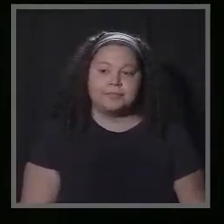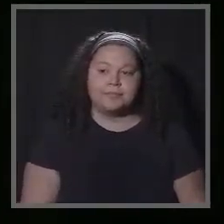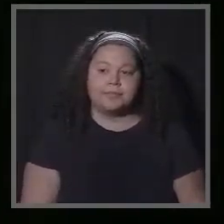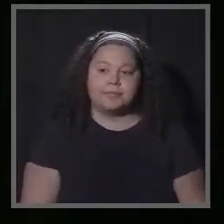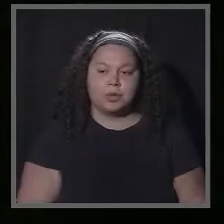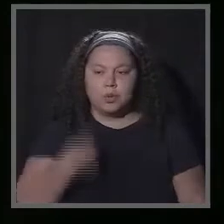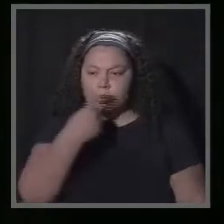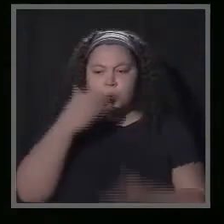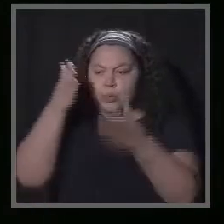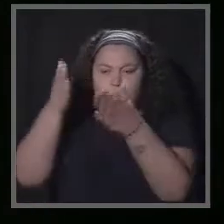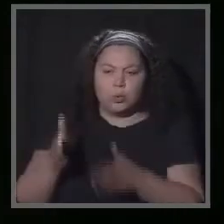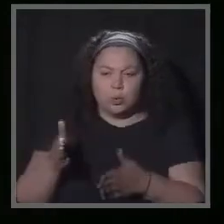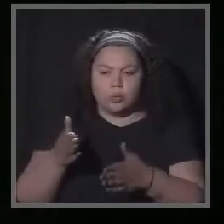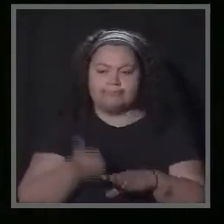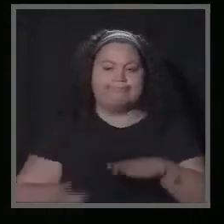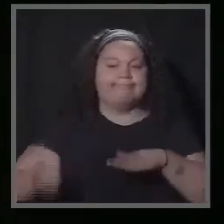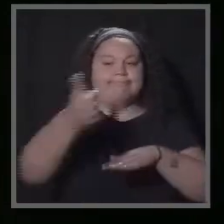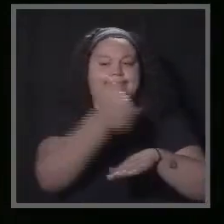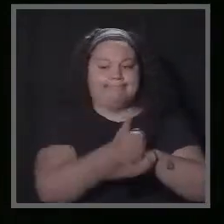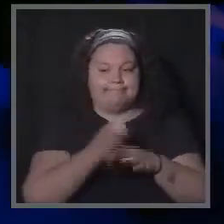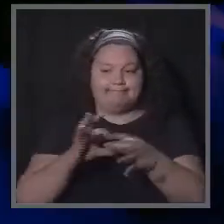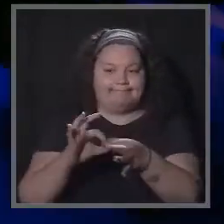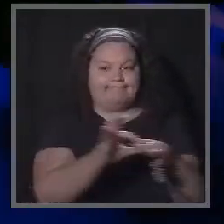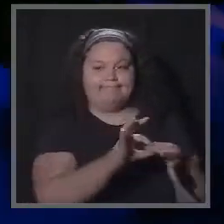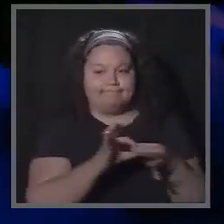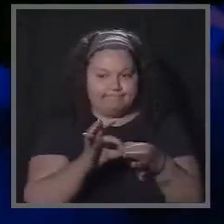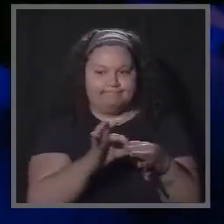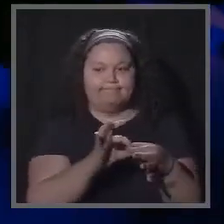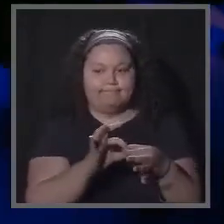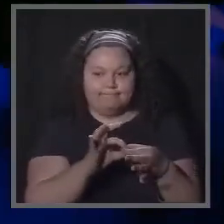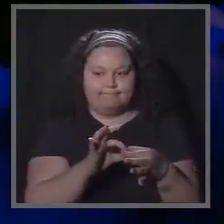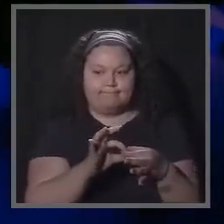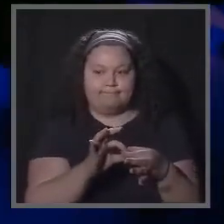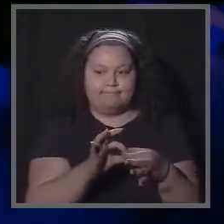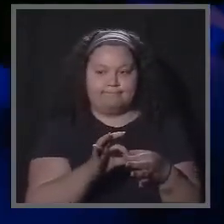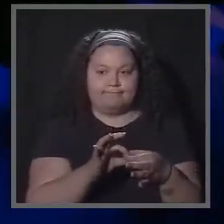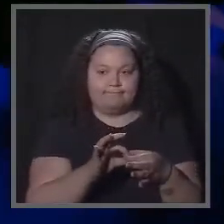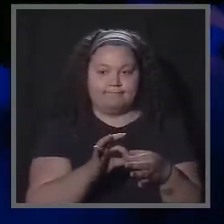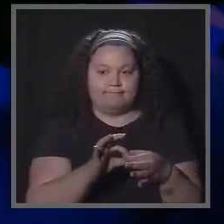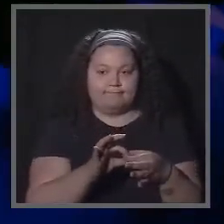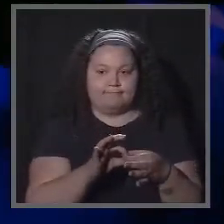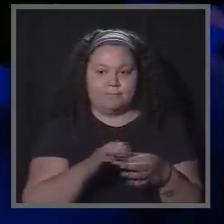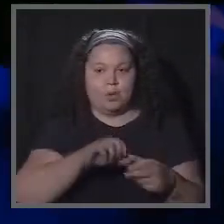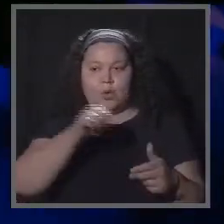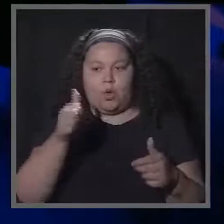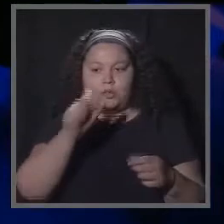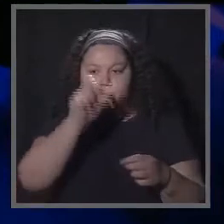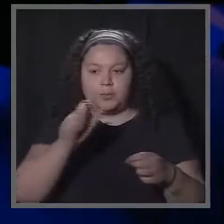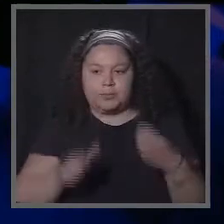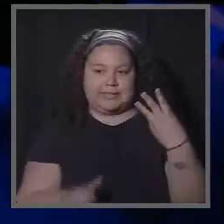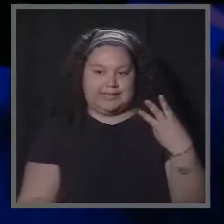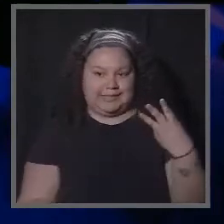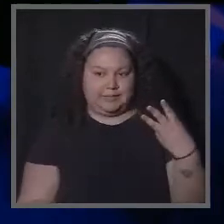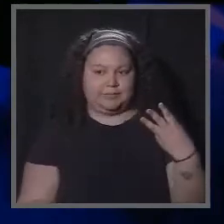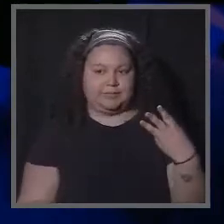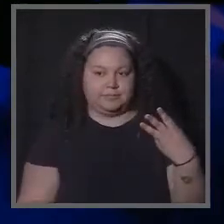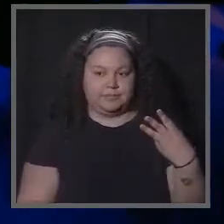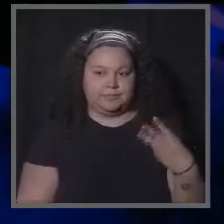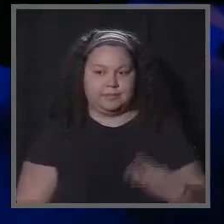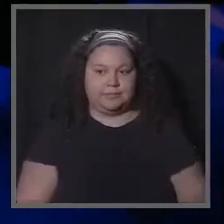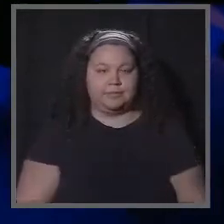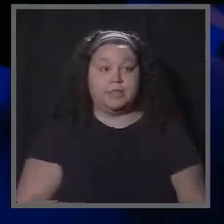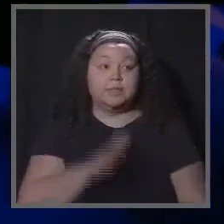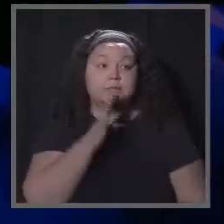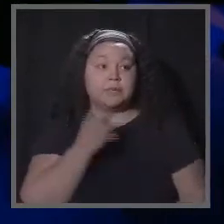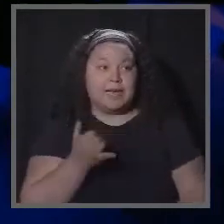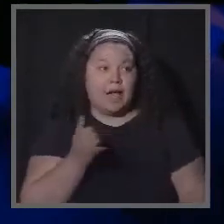Clémentine Daubeuf is an associate director of KIA and will be accompanied by Jonathan Ross, Cruz and Sara Briganti.